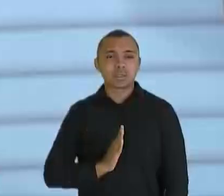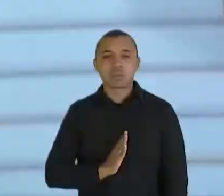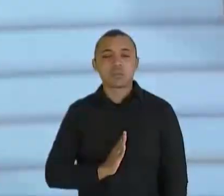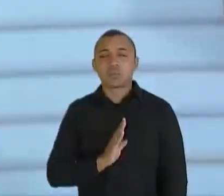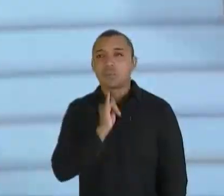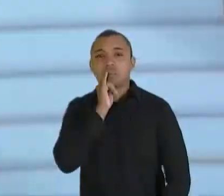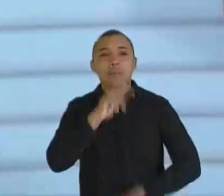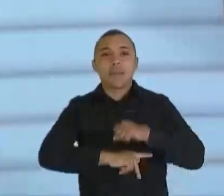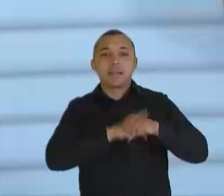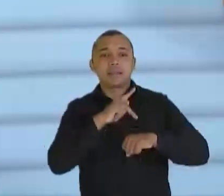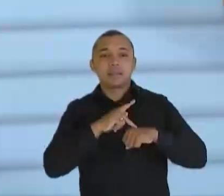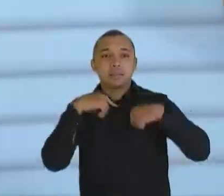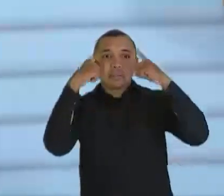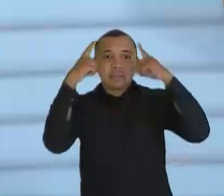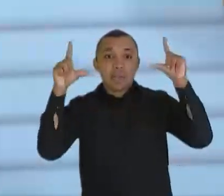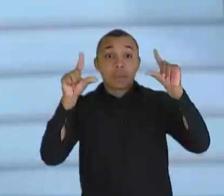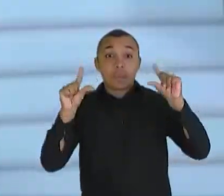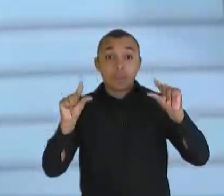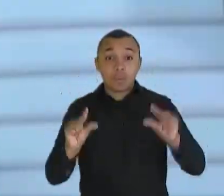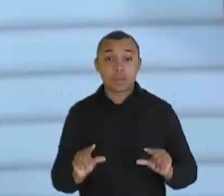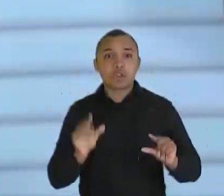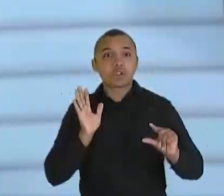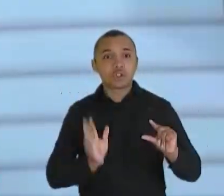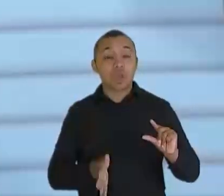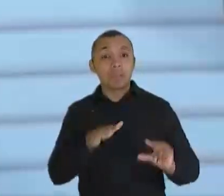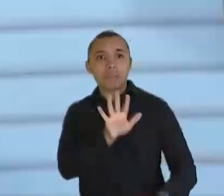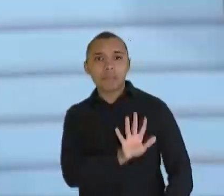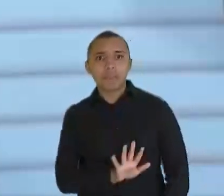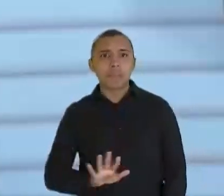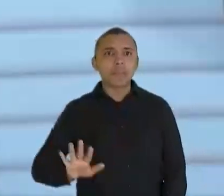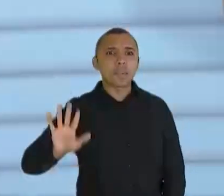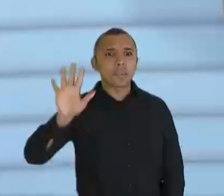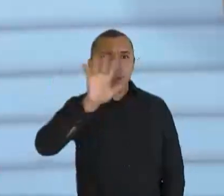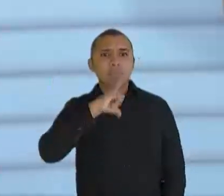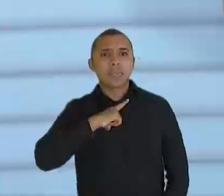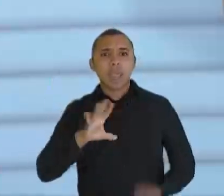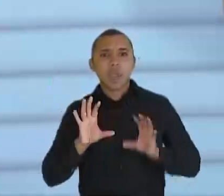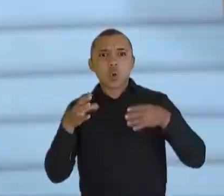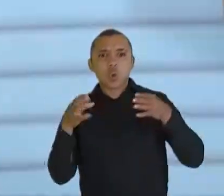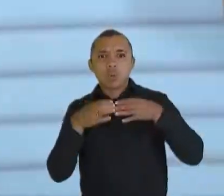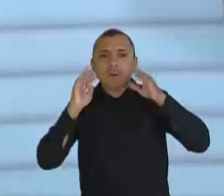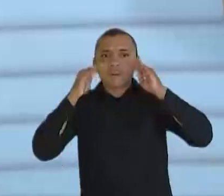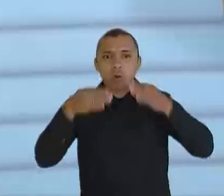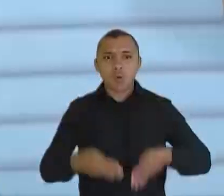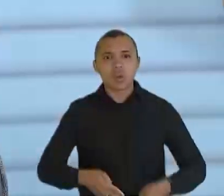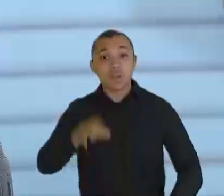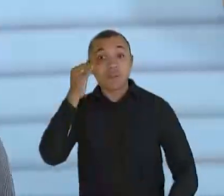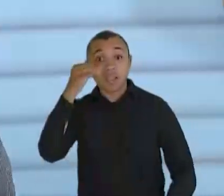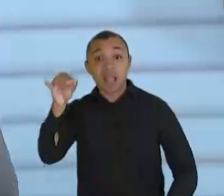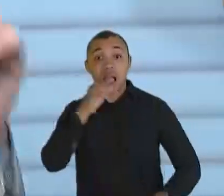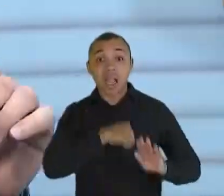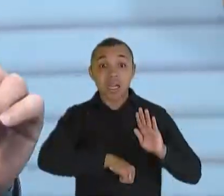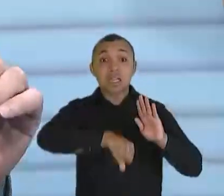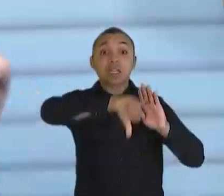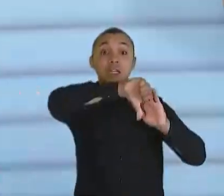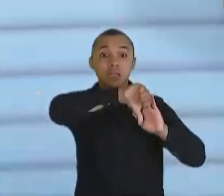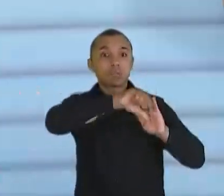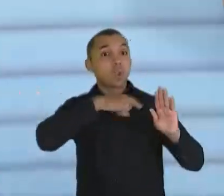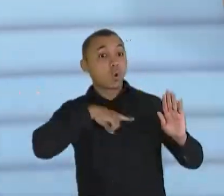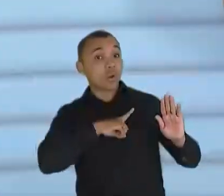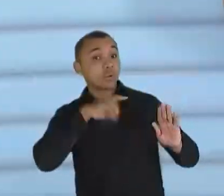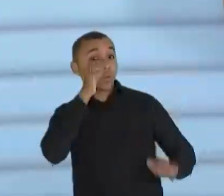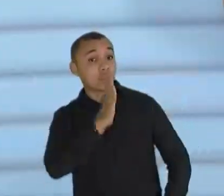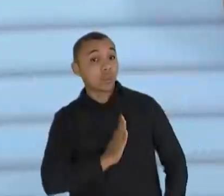crime mantém uma instância nacional dedicada a prevenir o crime. Isso, para nós, é um aprendizado.